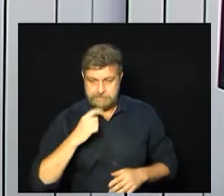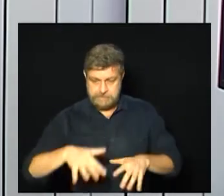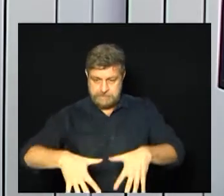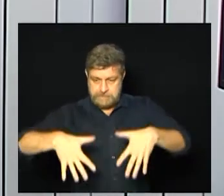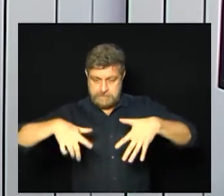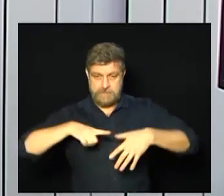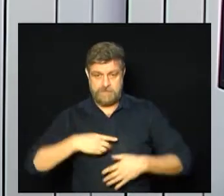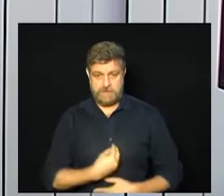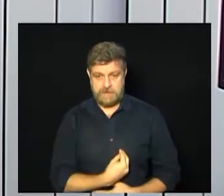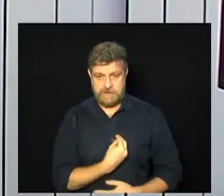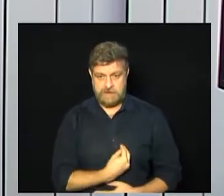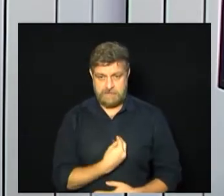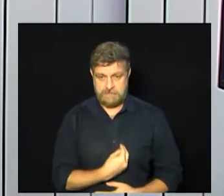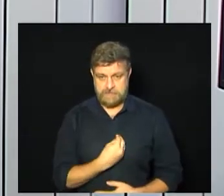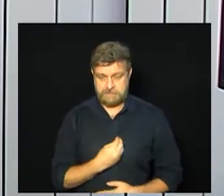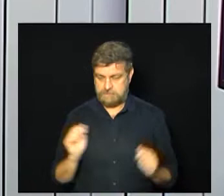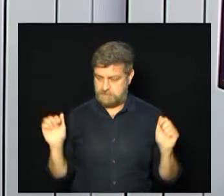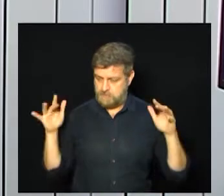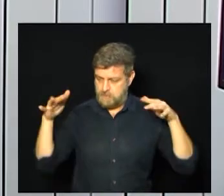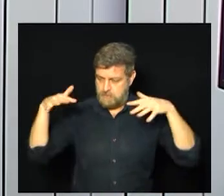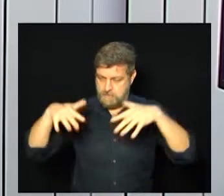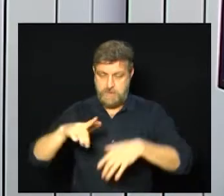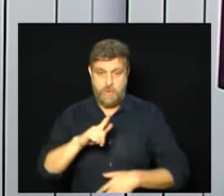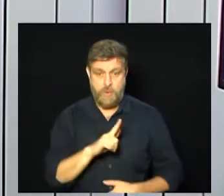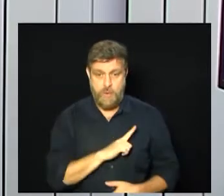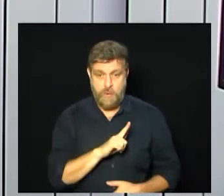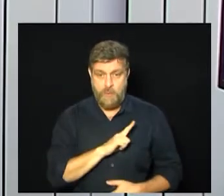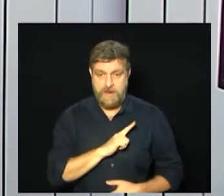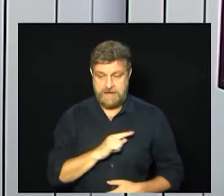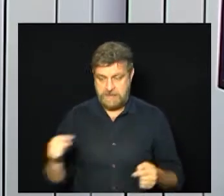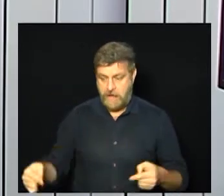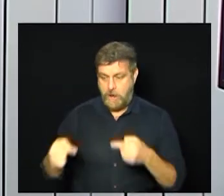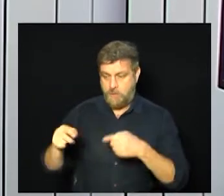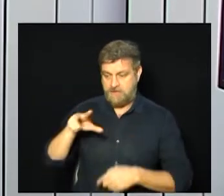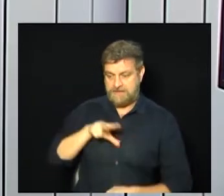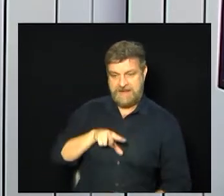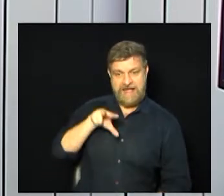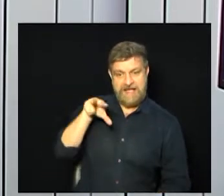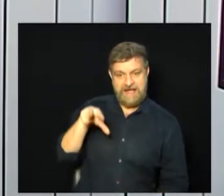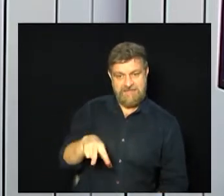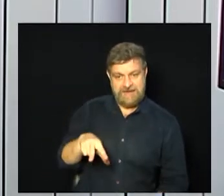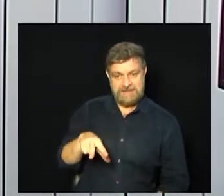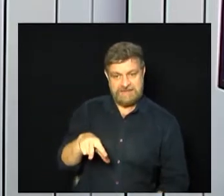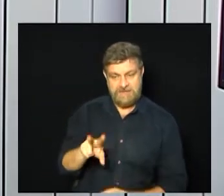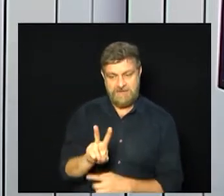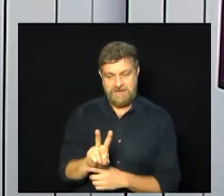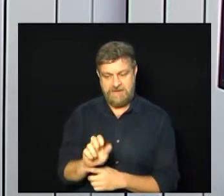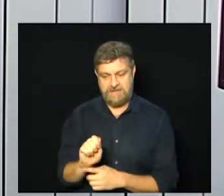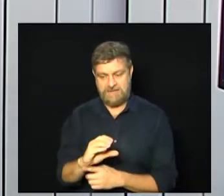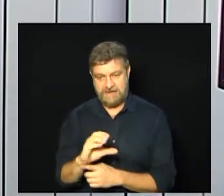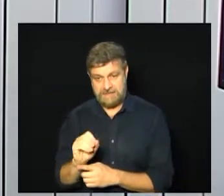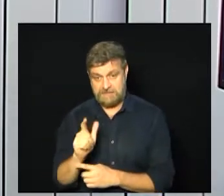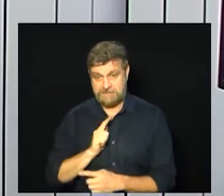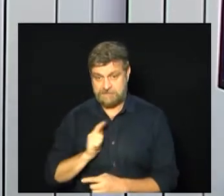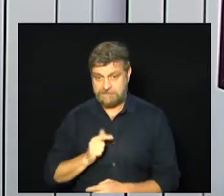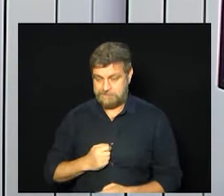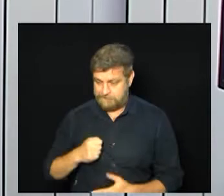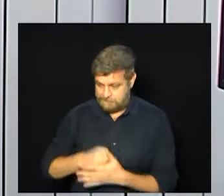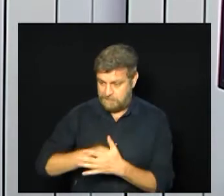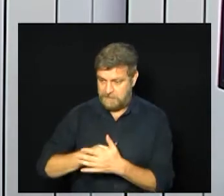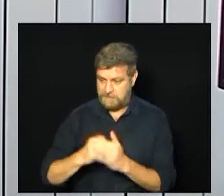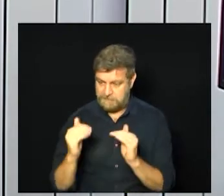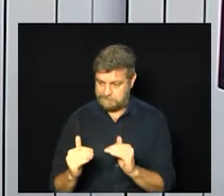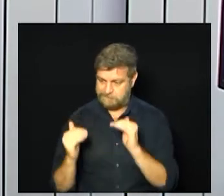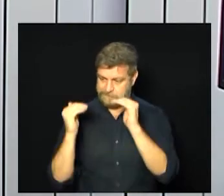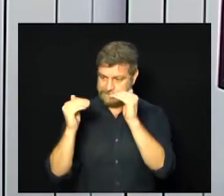a presença dos torcedores, Guarani e Vasco da Gama. É a luta para conquistar o acesso, então já a gente fala